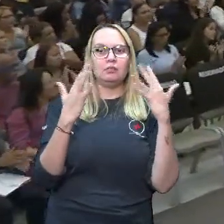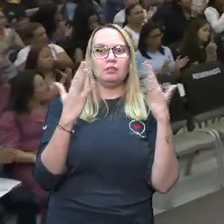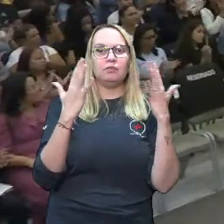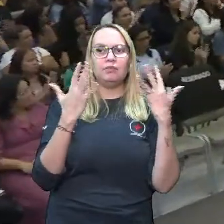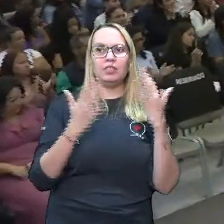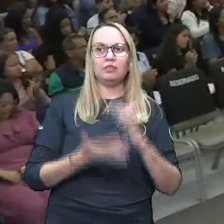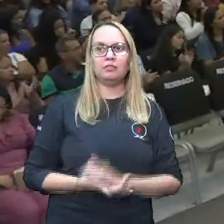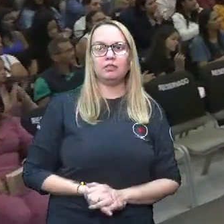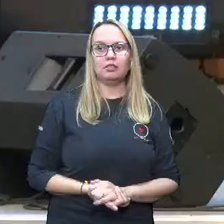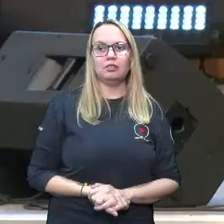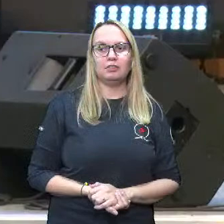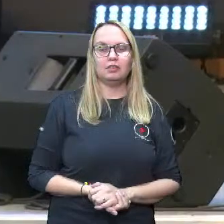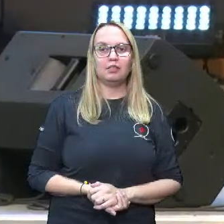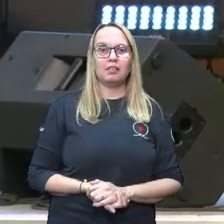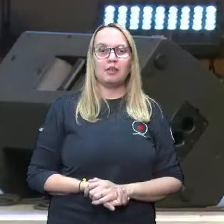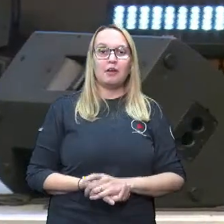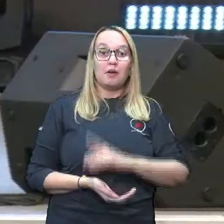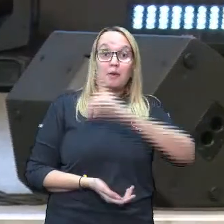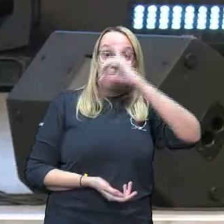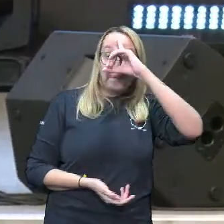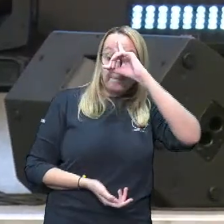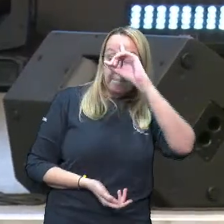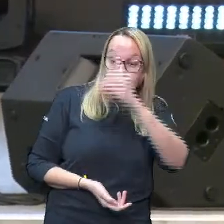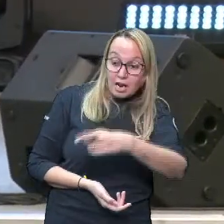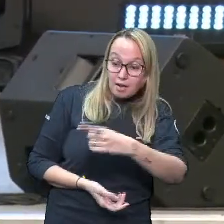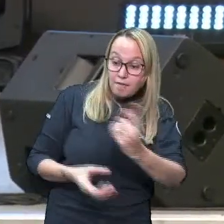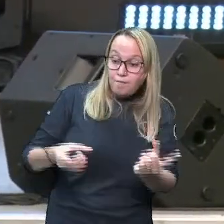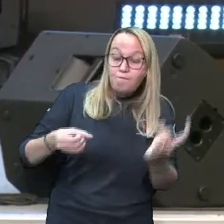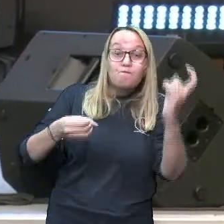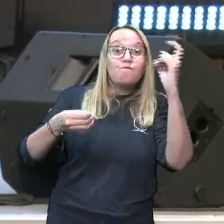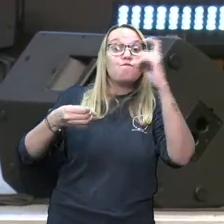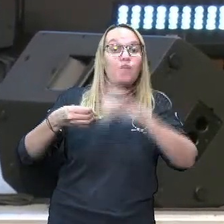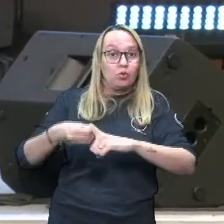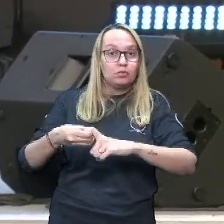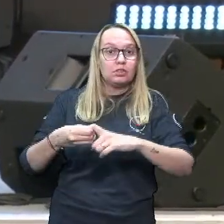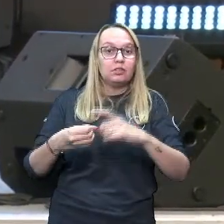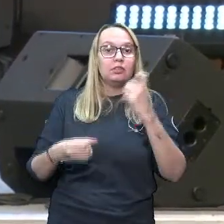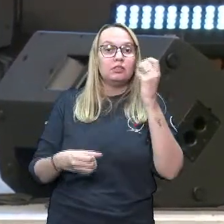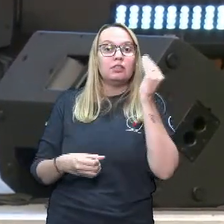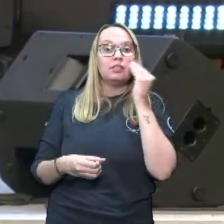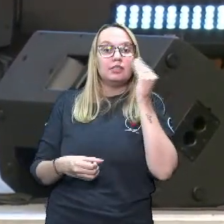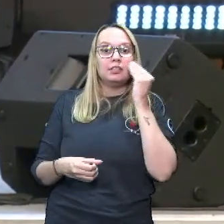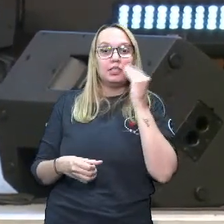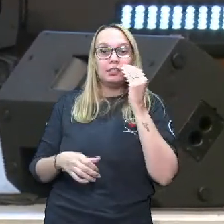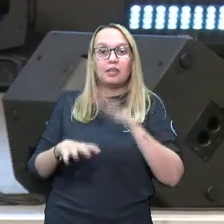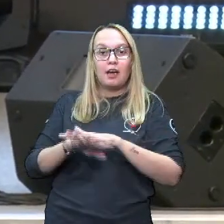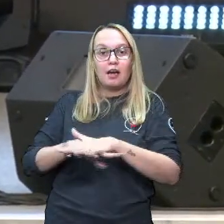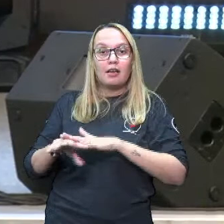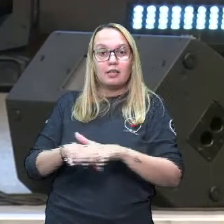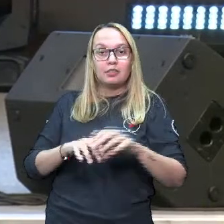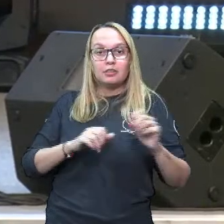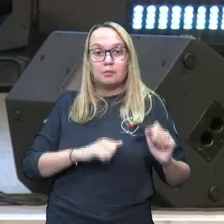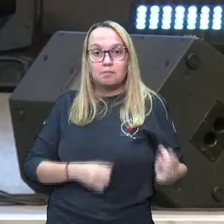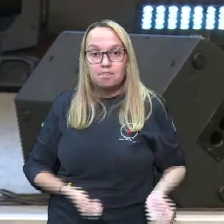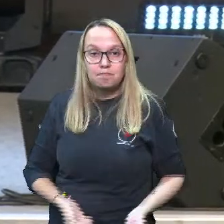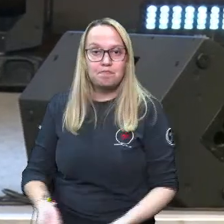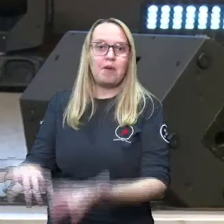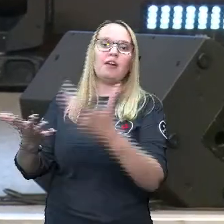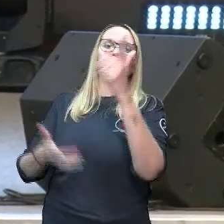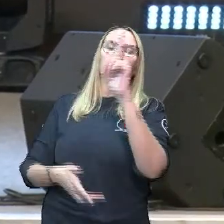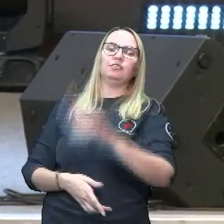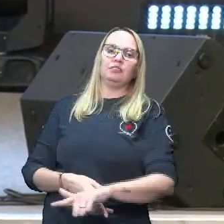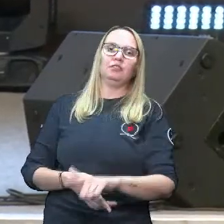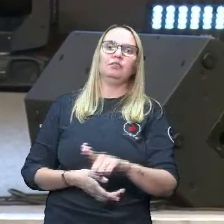Veja que a palavra de ordem para ele foi assim, ó: volta lá e joga de novo. Olha isso aqui, ele está dizendo: levanta